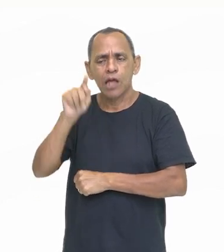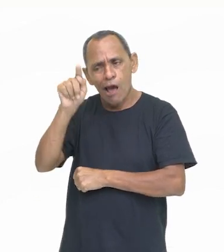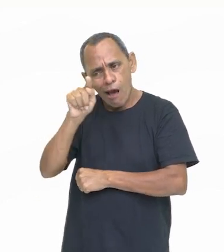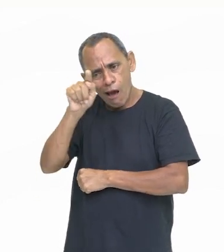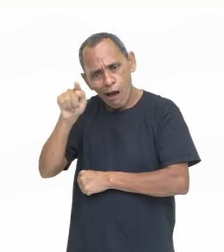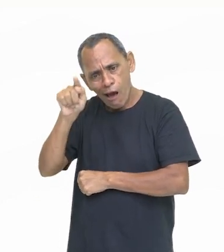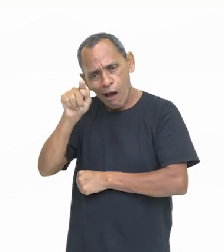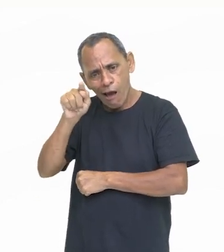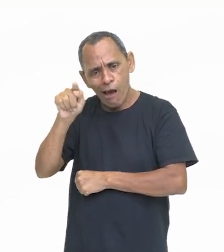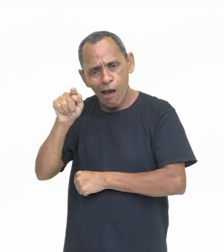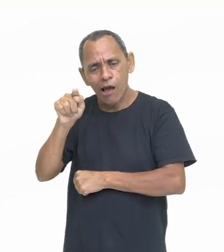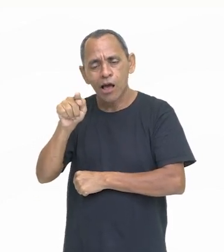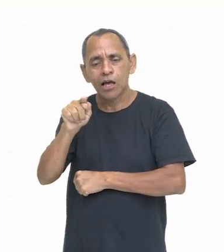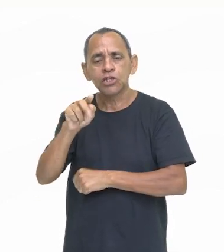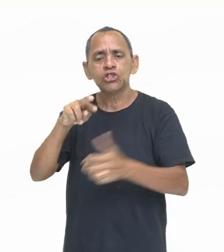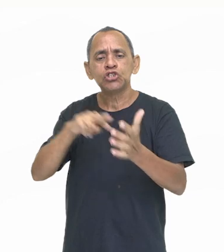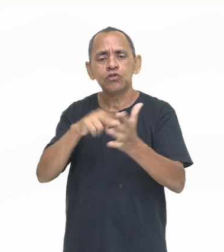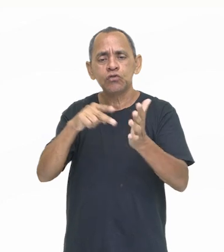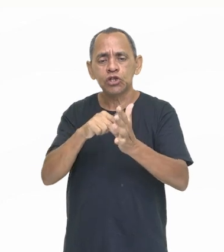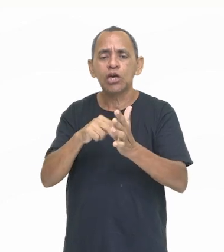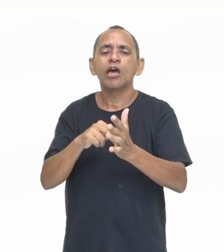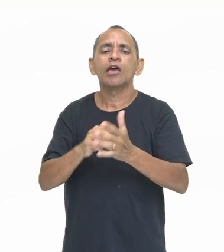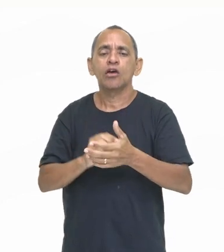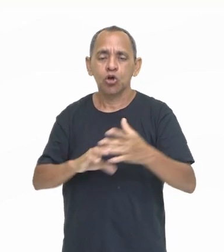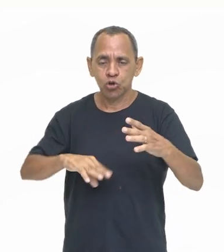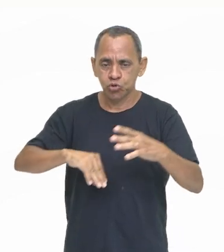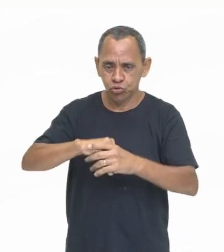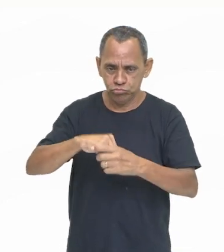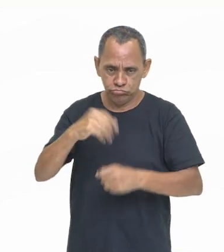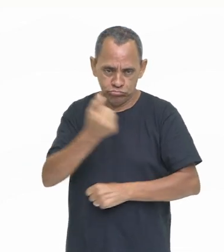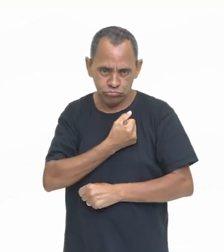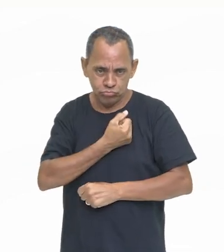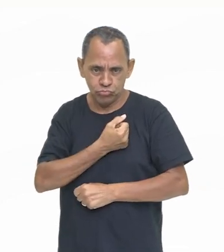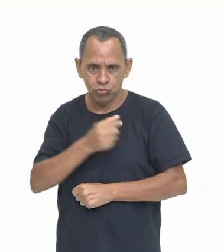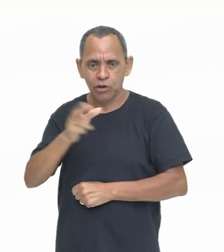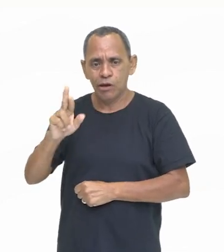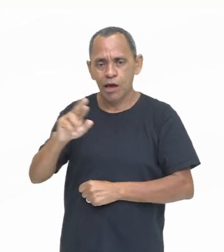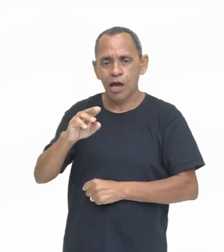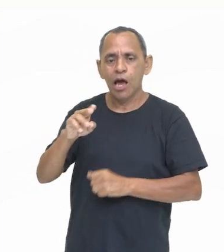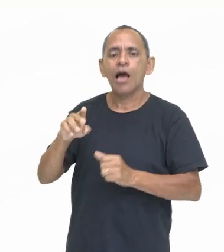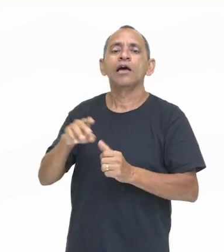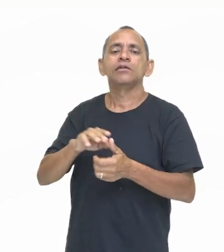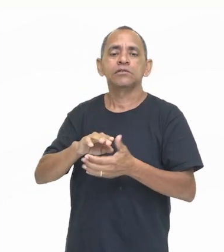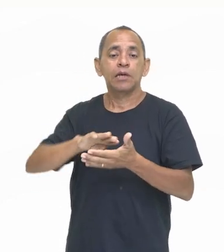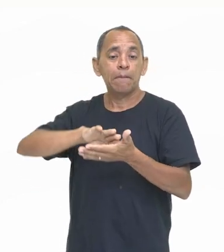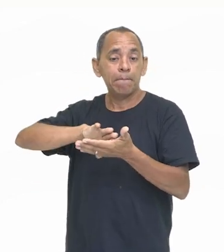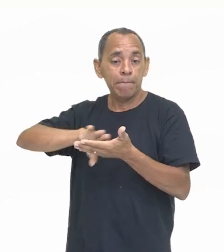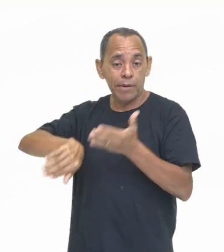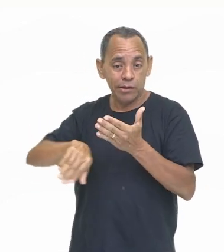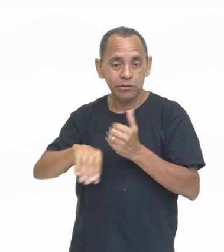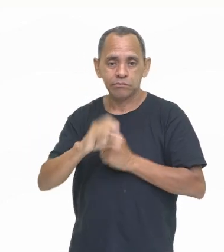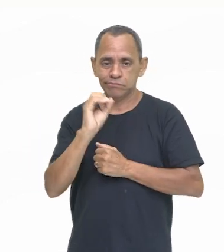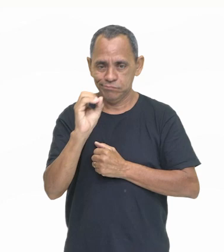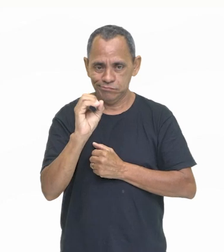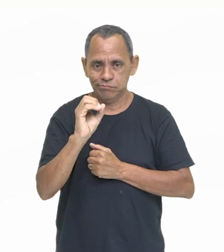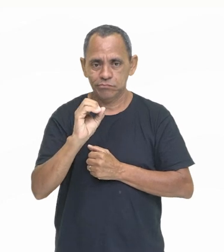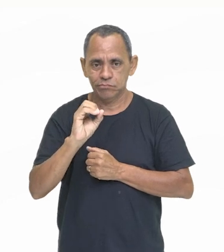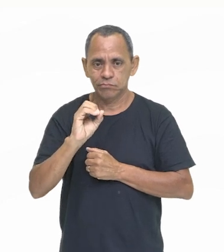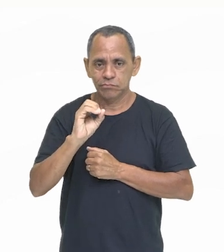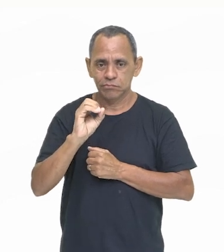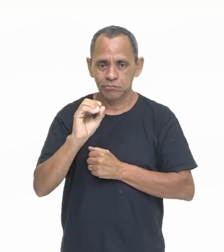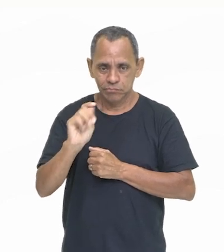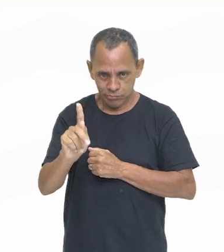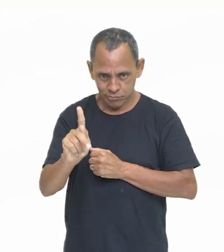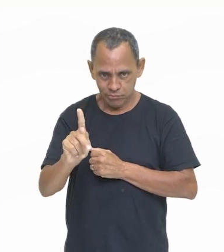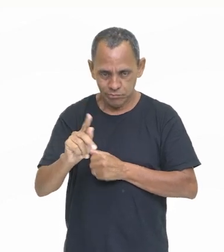asterisco significa exatamente que é o conjunto dos números reais, com exceção do zero. Então, são três maneiras diferentes da gente